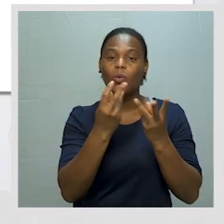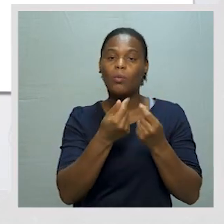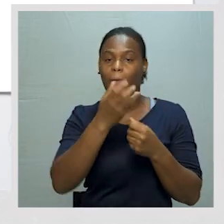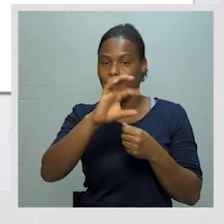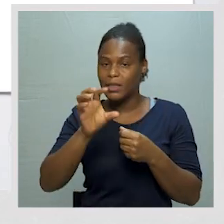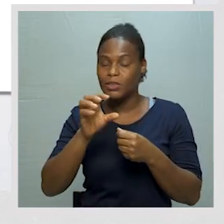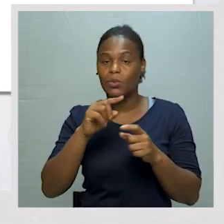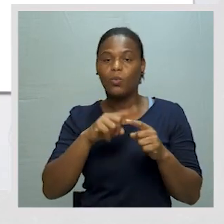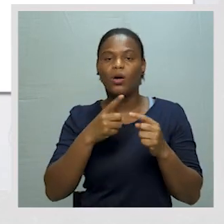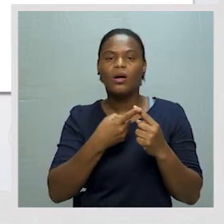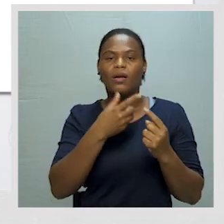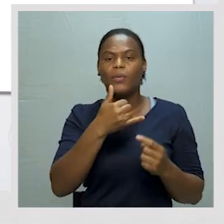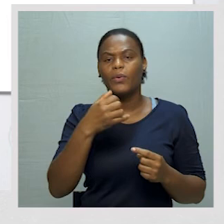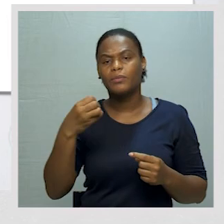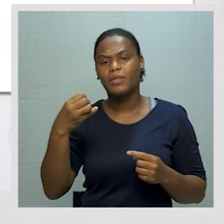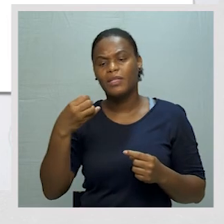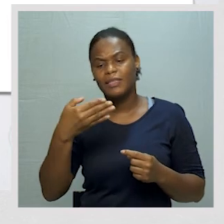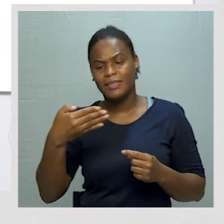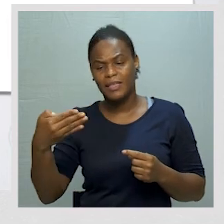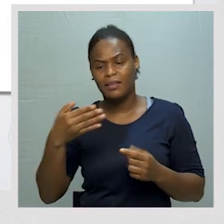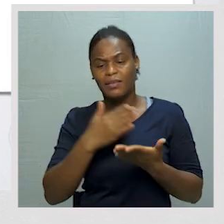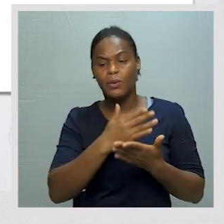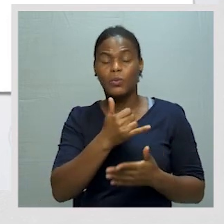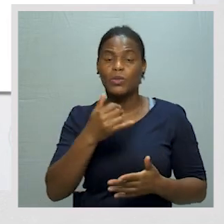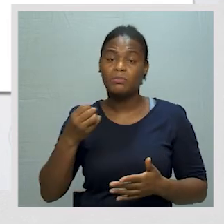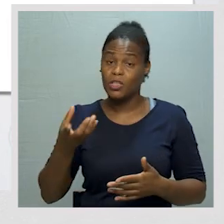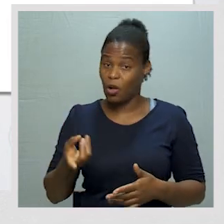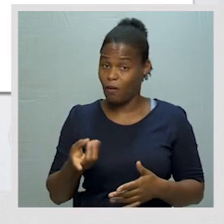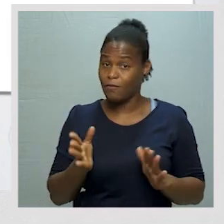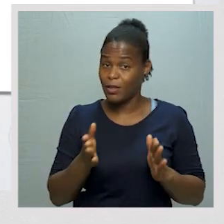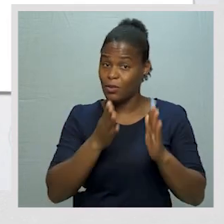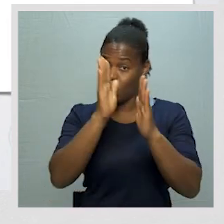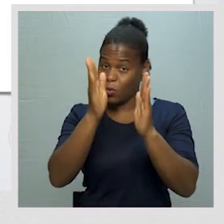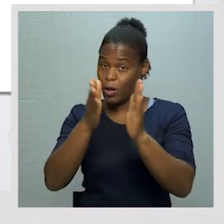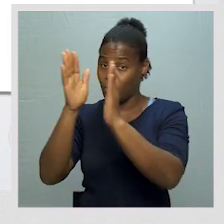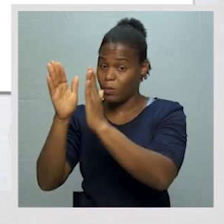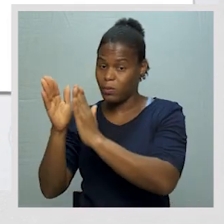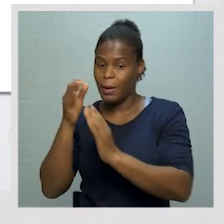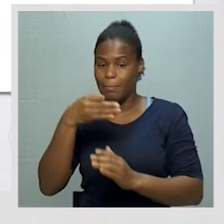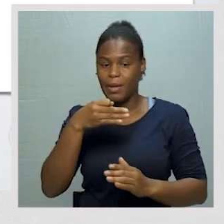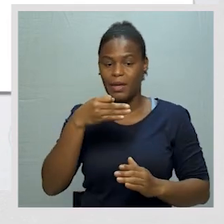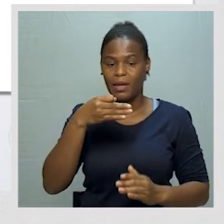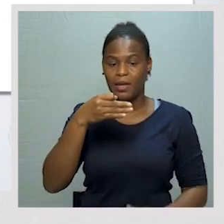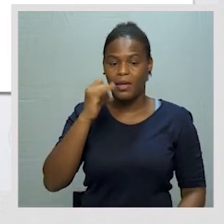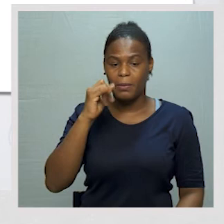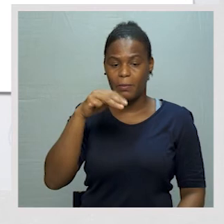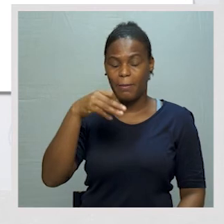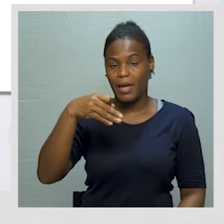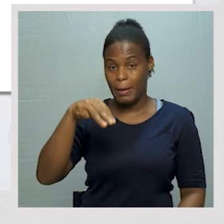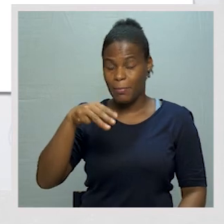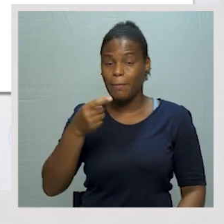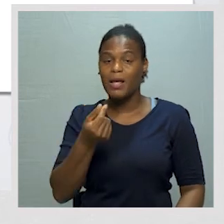um país no período 2017 a 2019. Vocês têm o PIB-PM, que é PIB a preços de